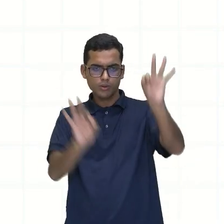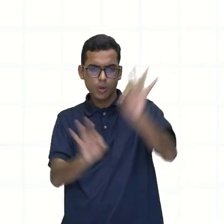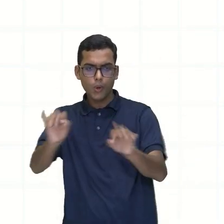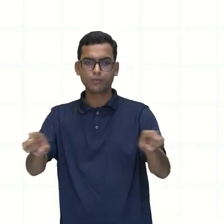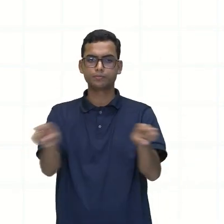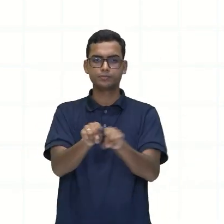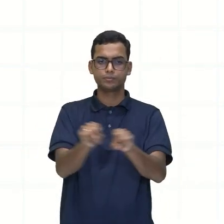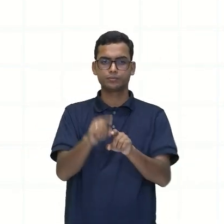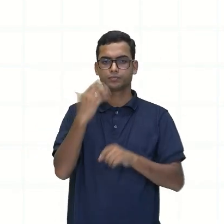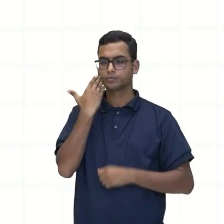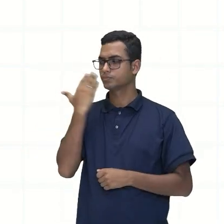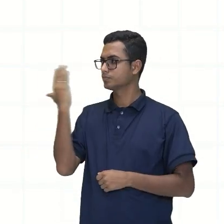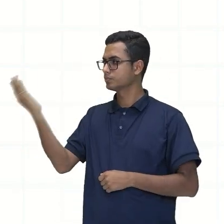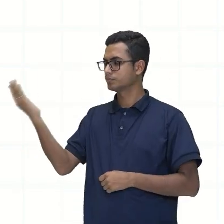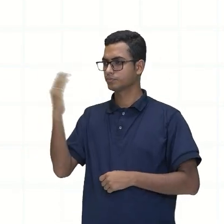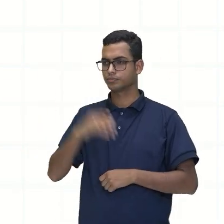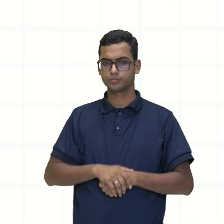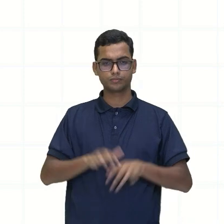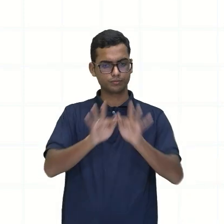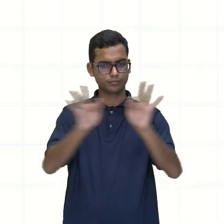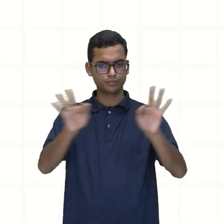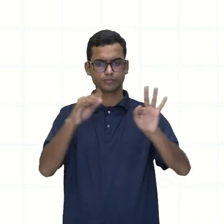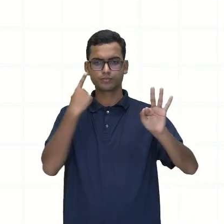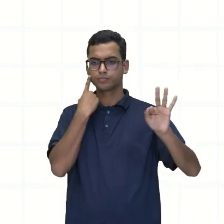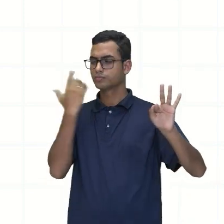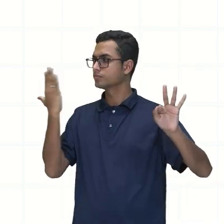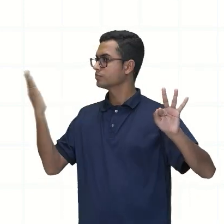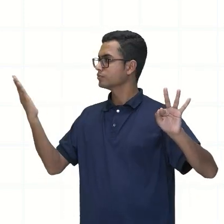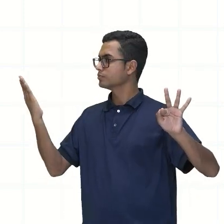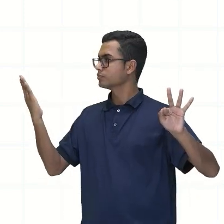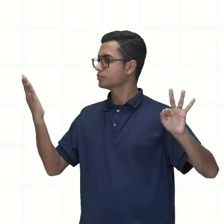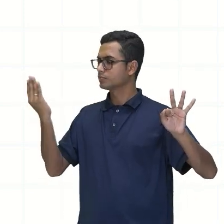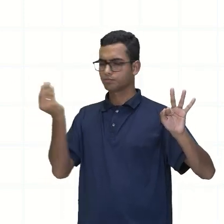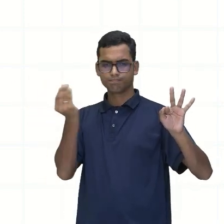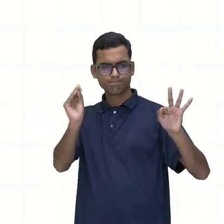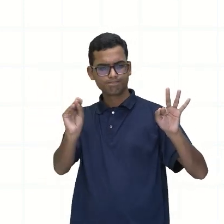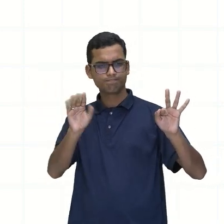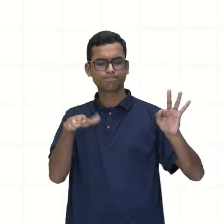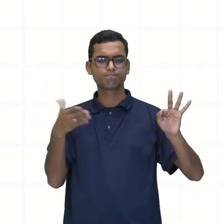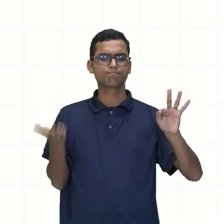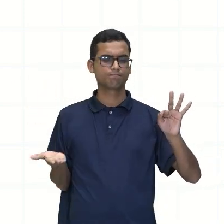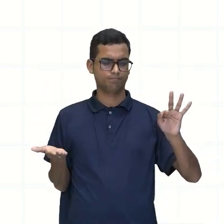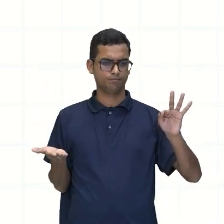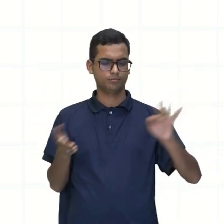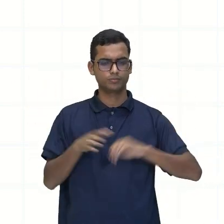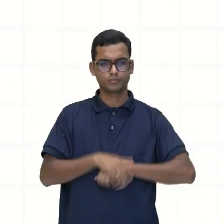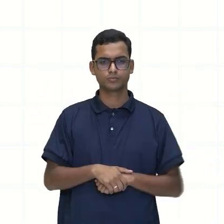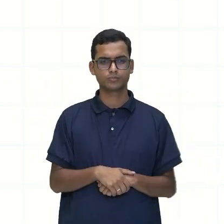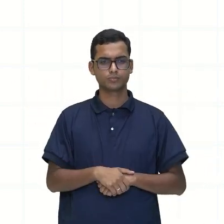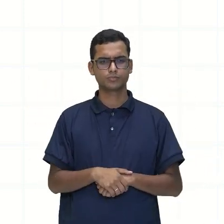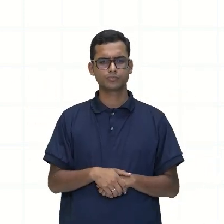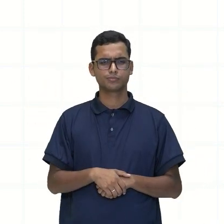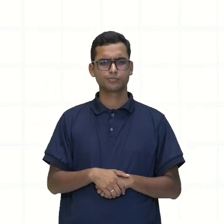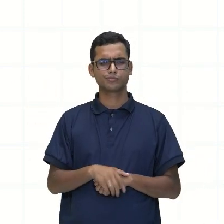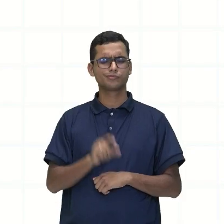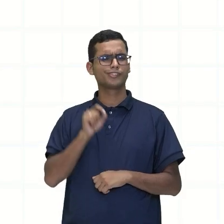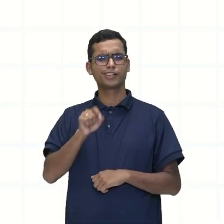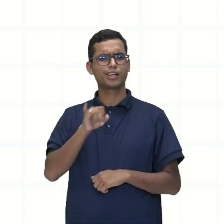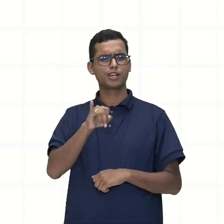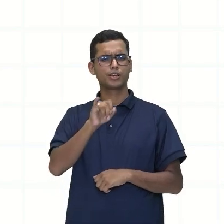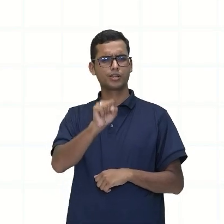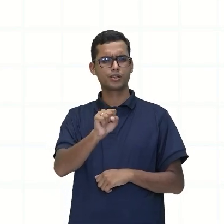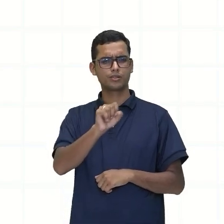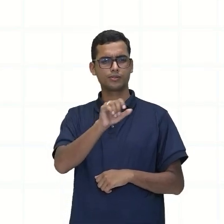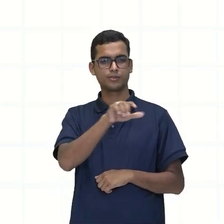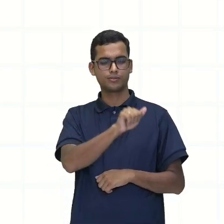city, but is hot. Tá bom? O que é um cachorro? Quem é um cachorro?